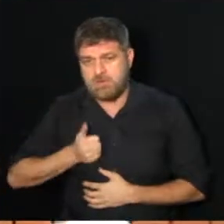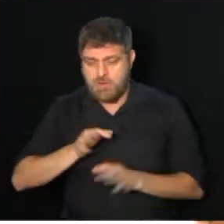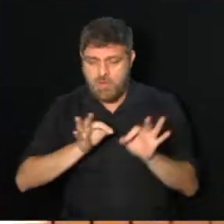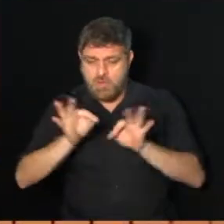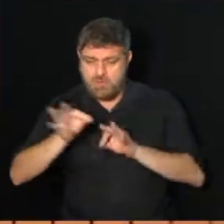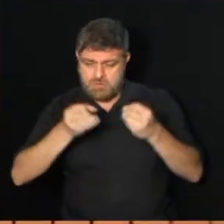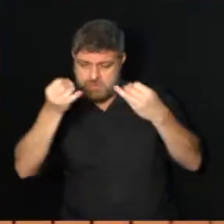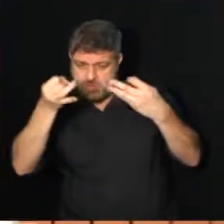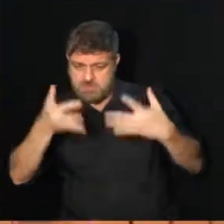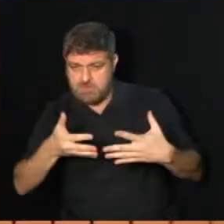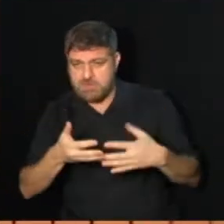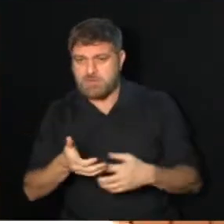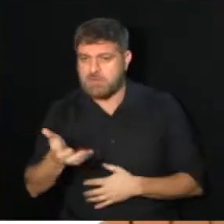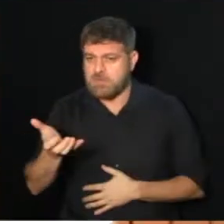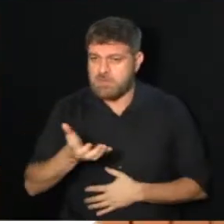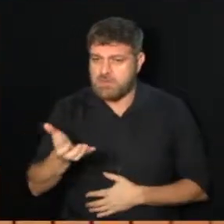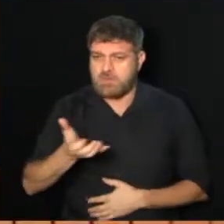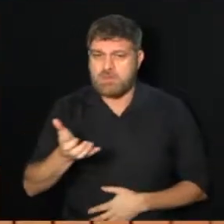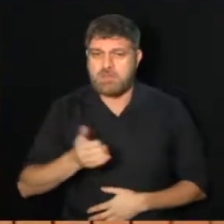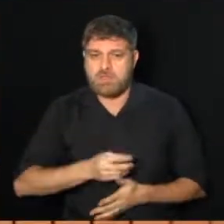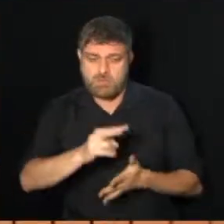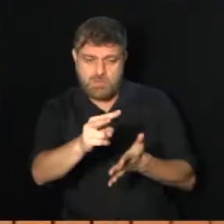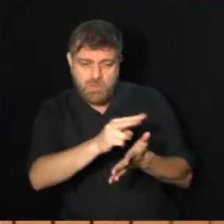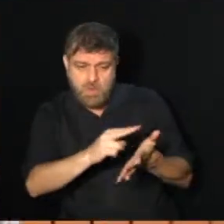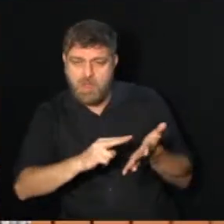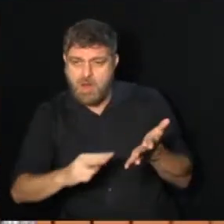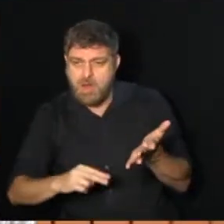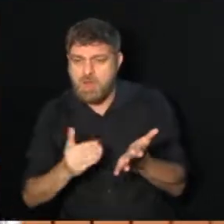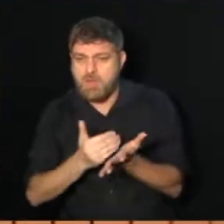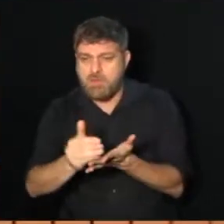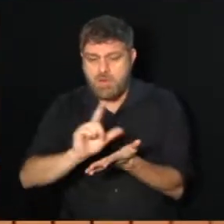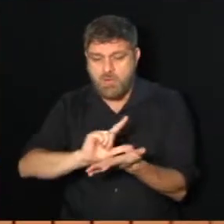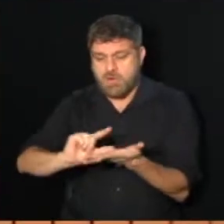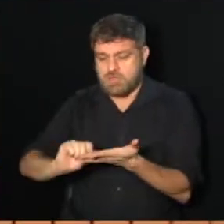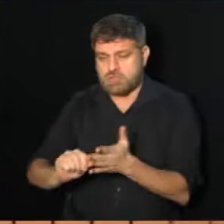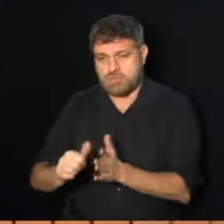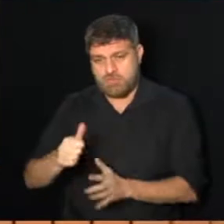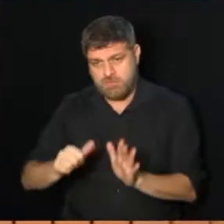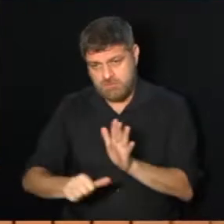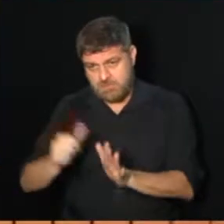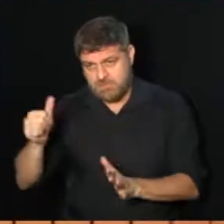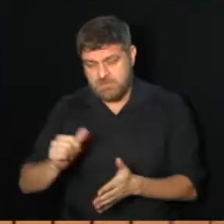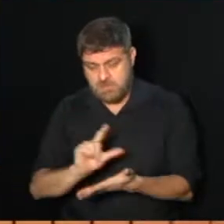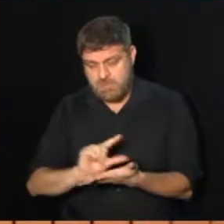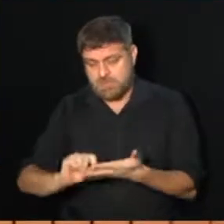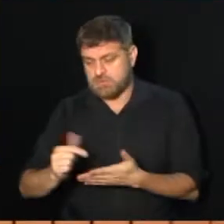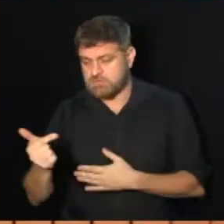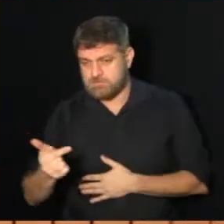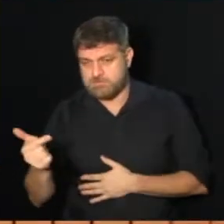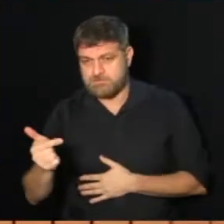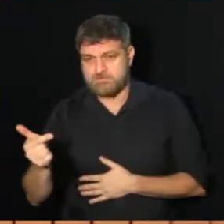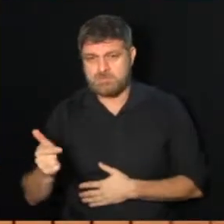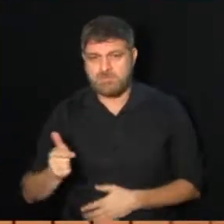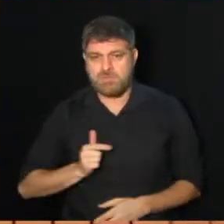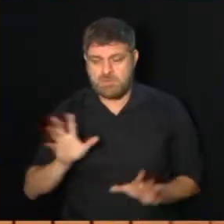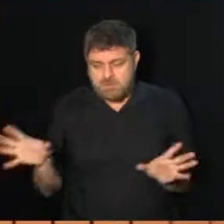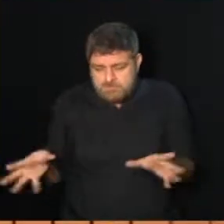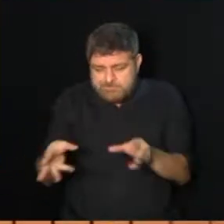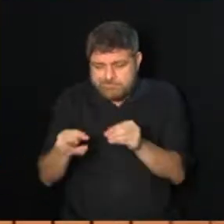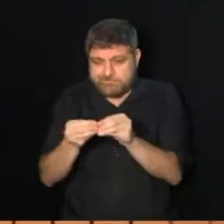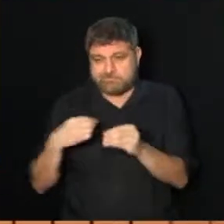projeto, que eu faço questão de ler inicialmente o artigo 1º e o artigo 2º, que dá